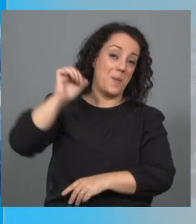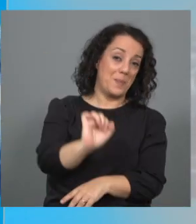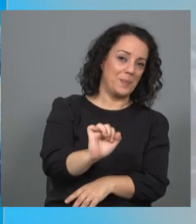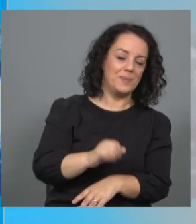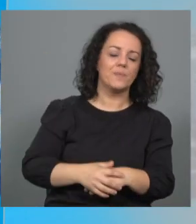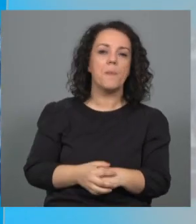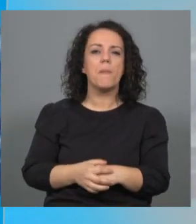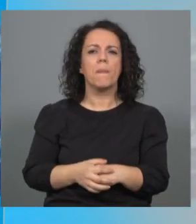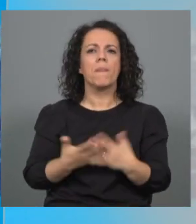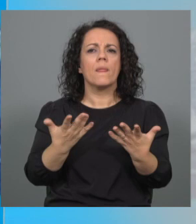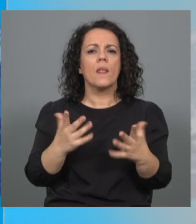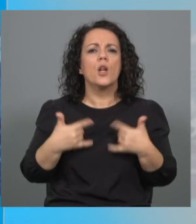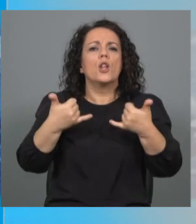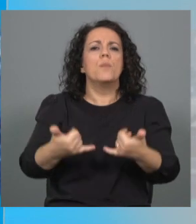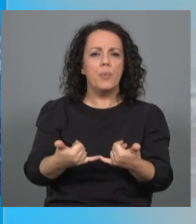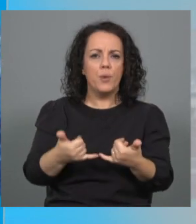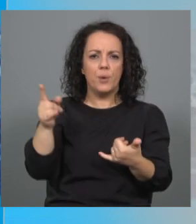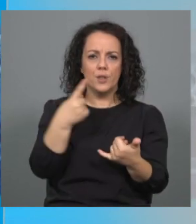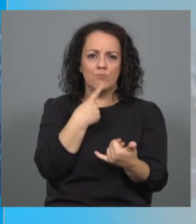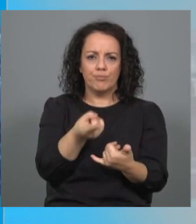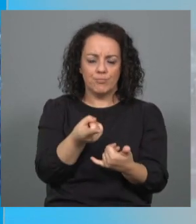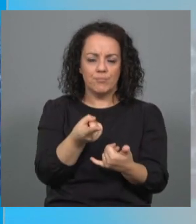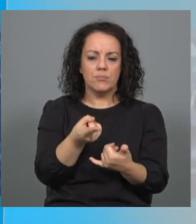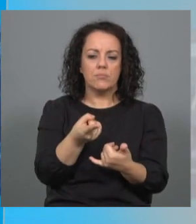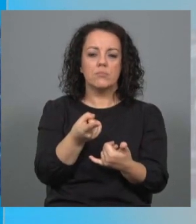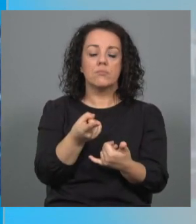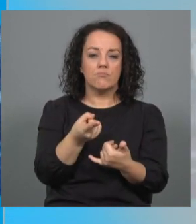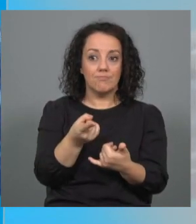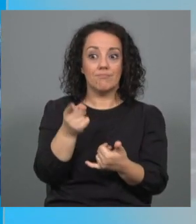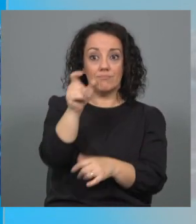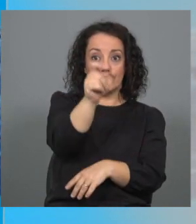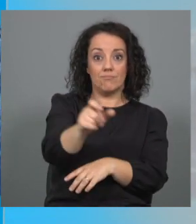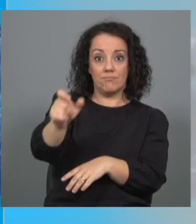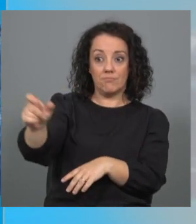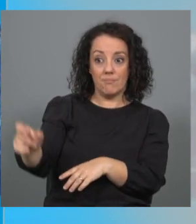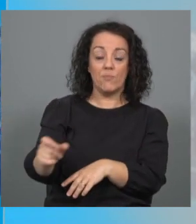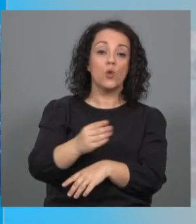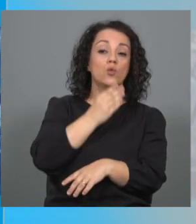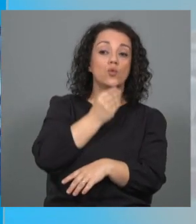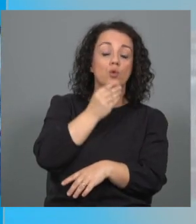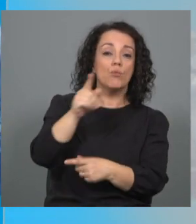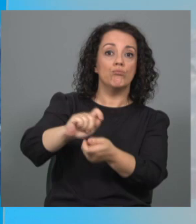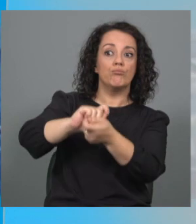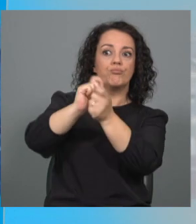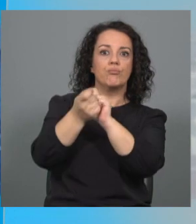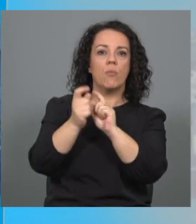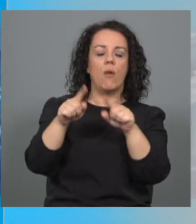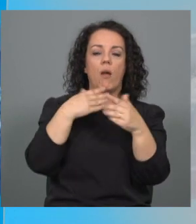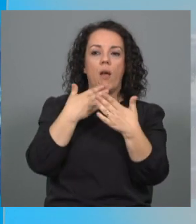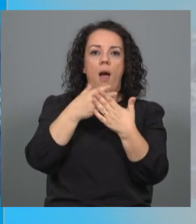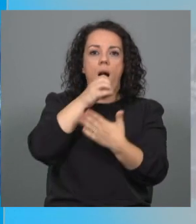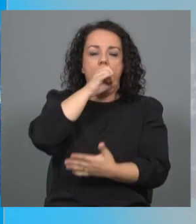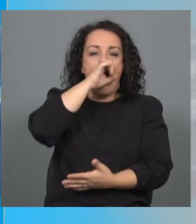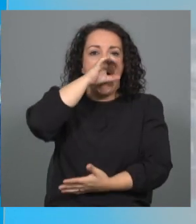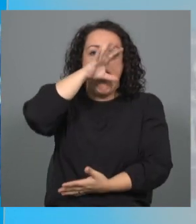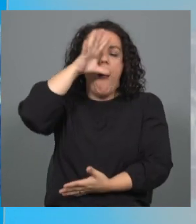depois afirma que os convertidos do judaísmo ficaram maravilhados, não é?